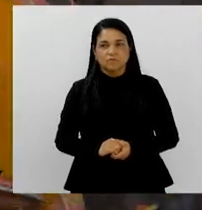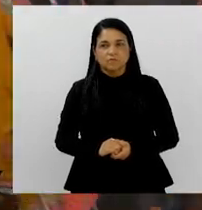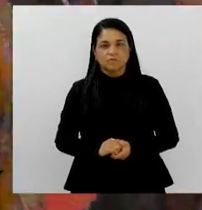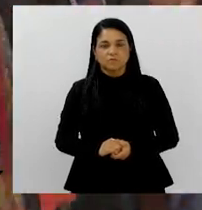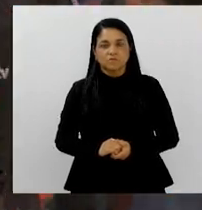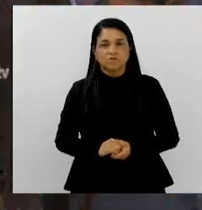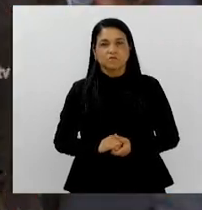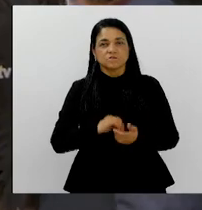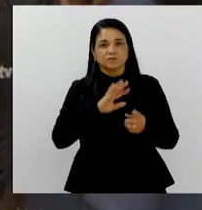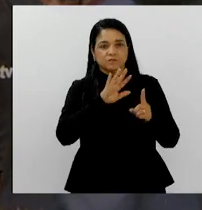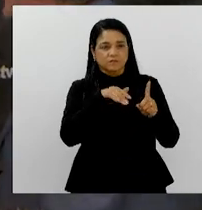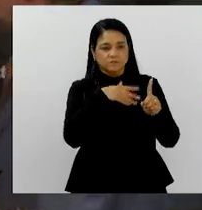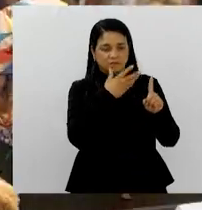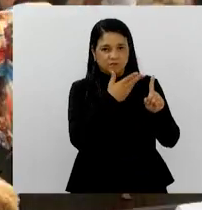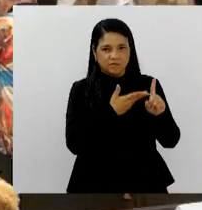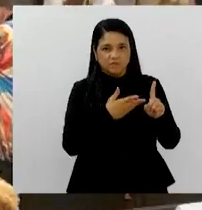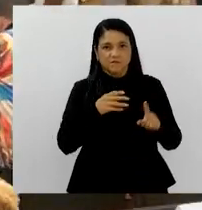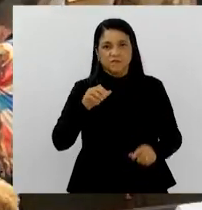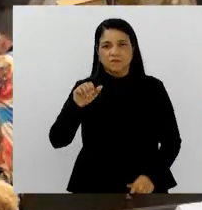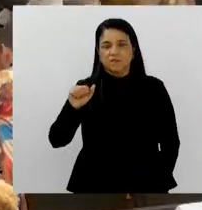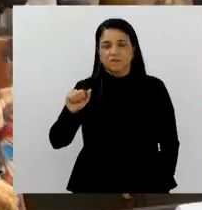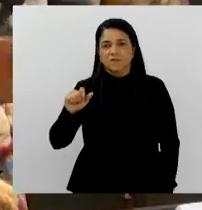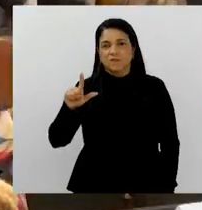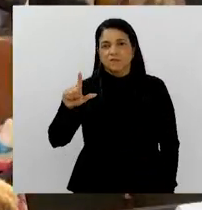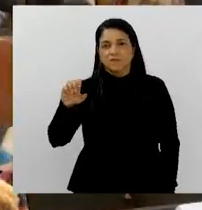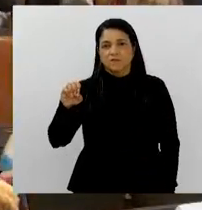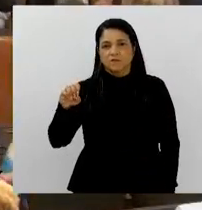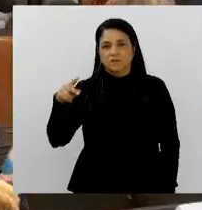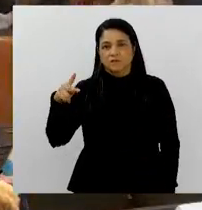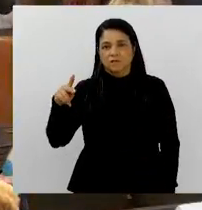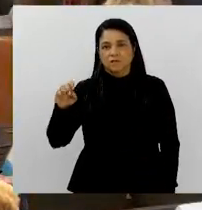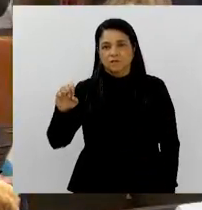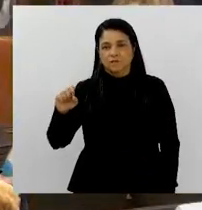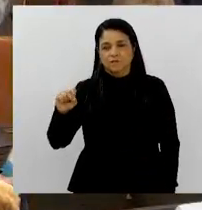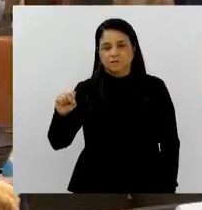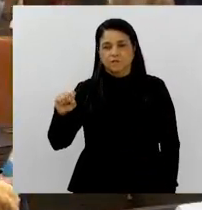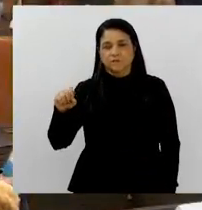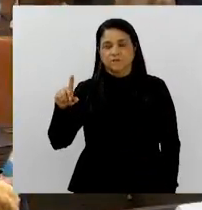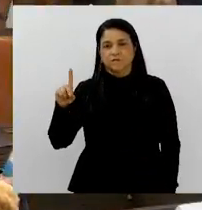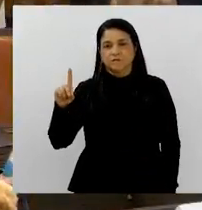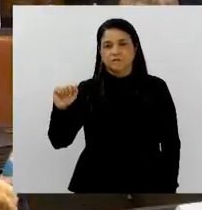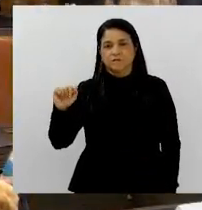Próximo agraciado, Alofs Daniel Batista.